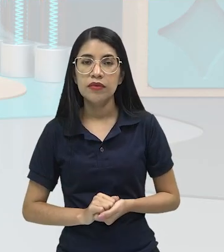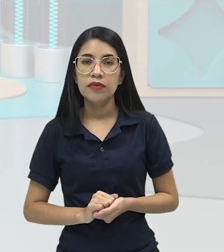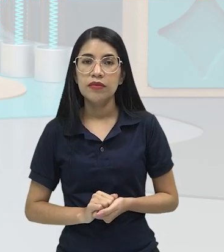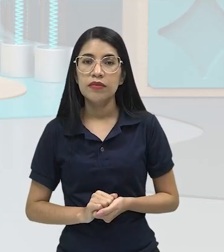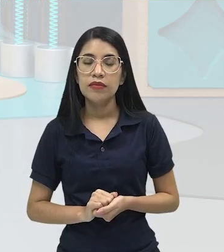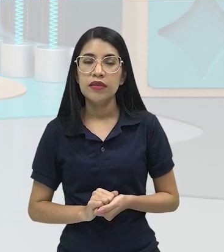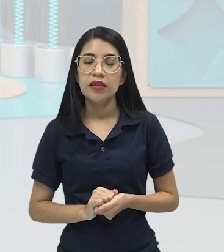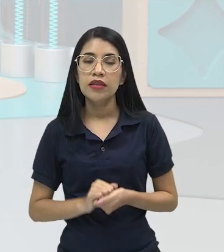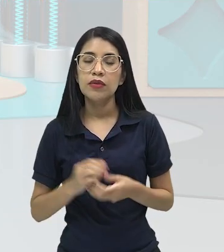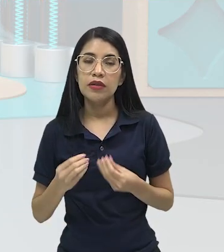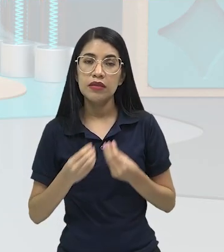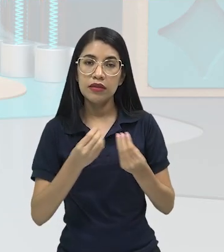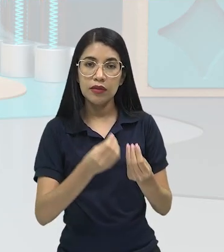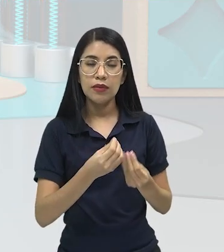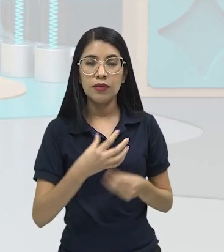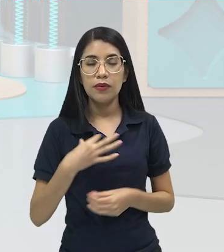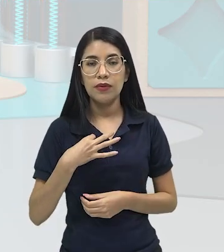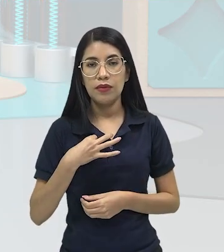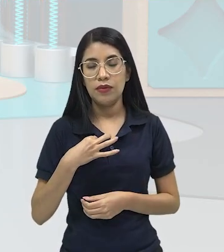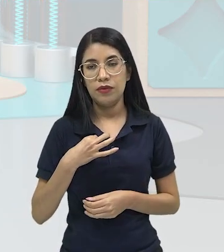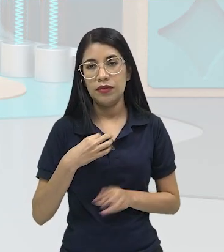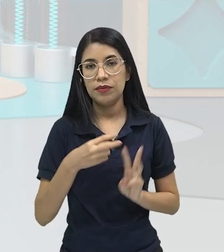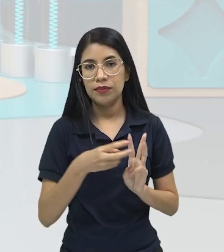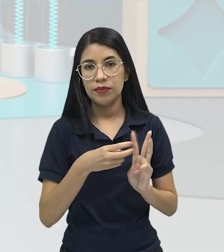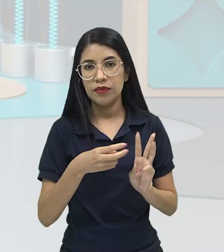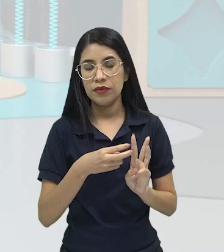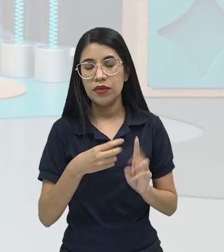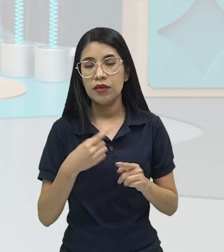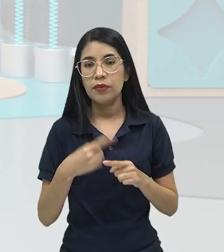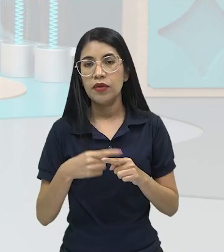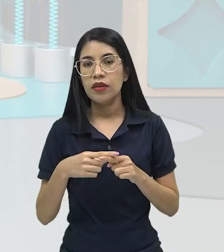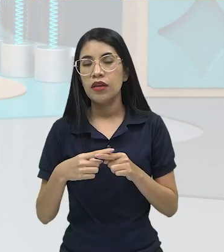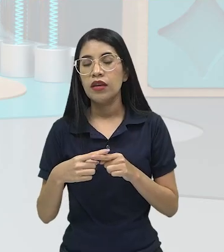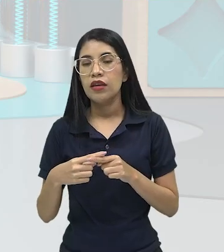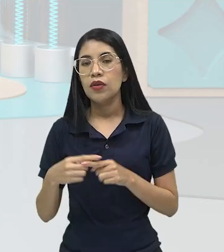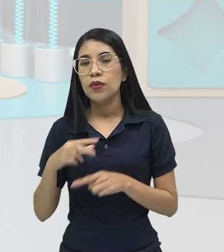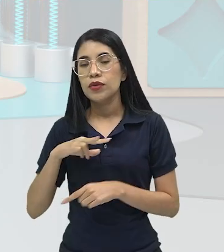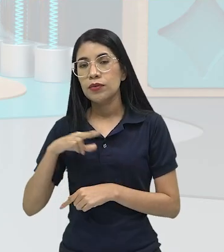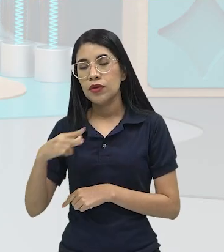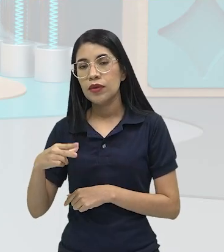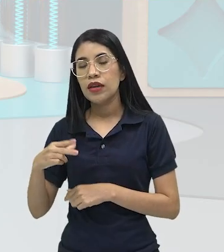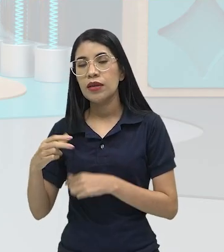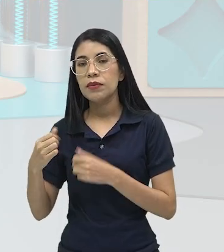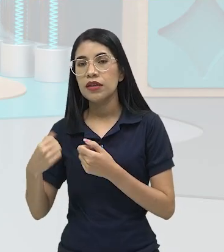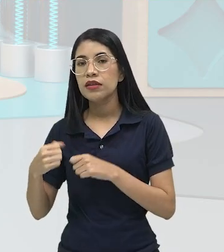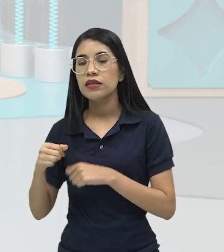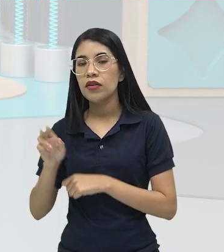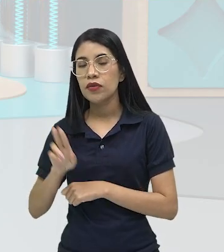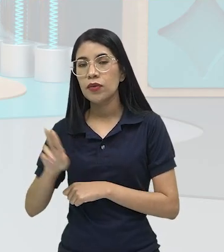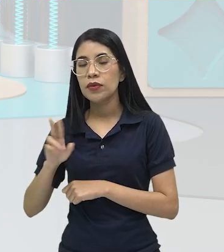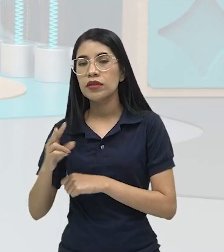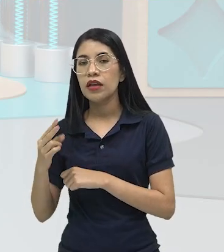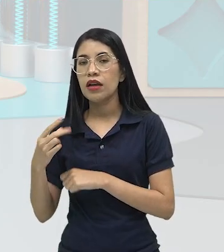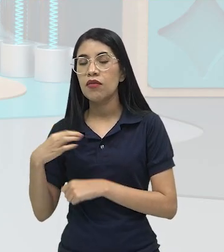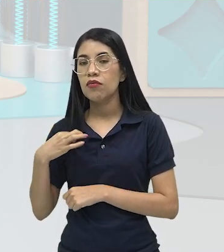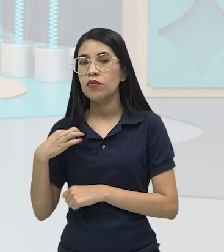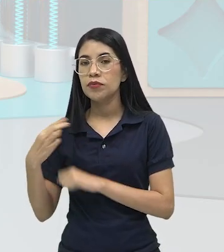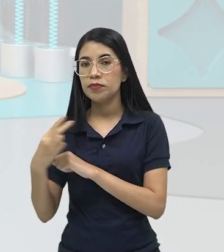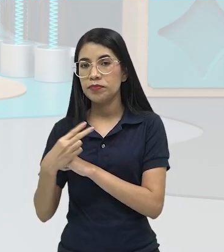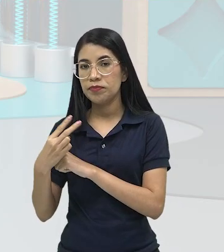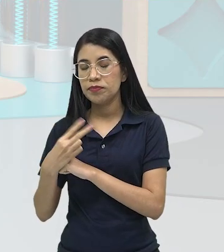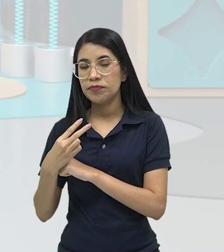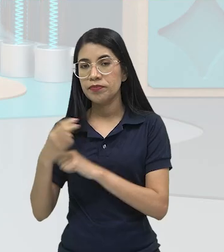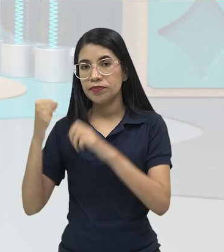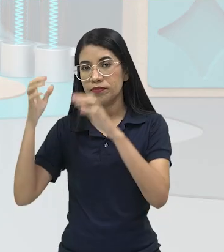de cobrir o índio, né, porque na cultura portuguesa nós devemos nos proteger da chuva.